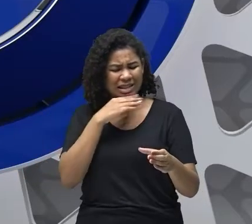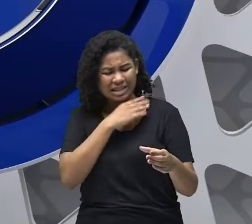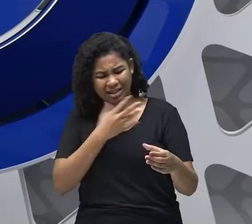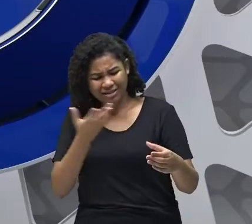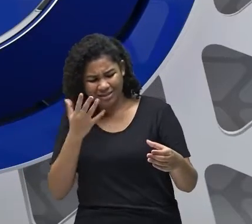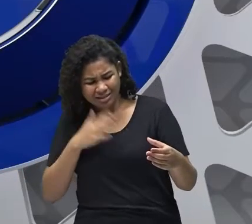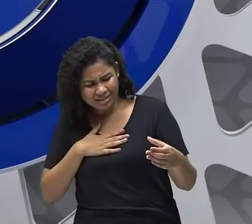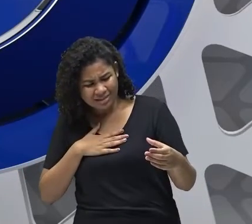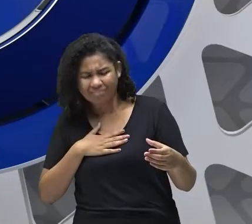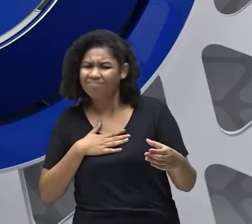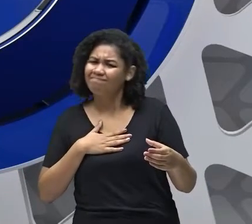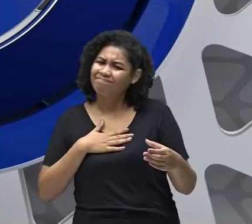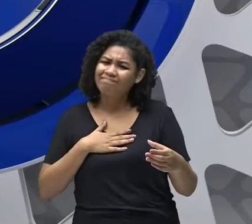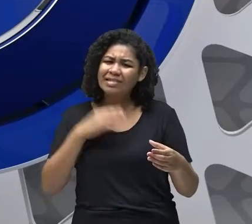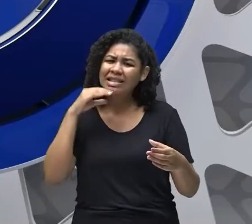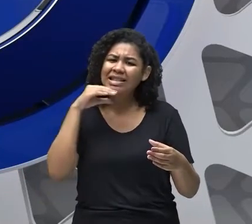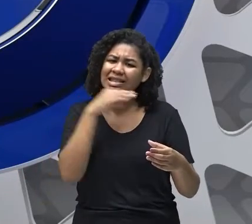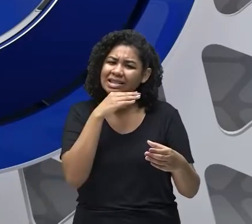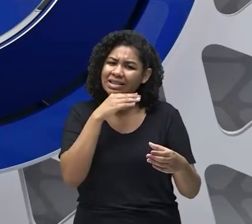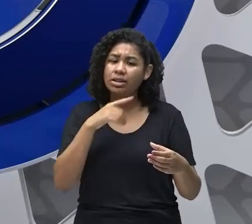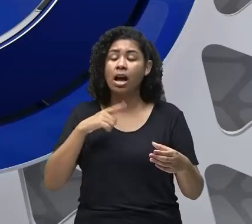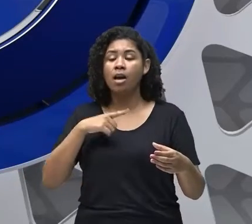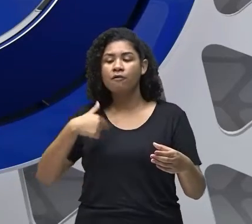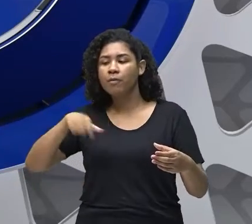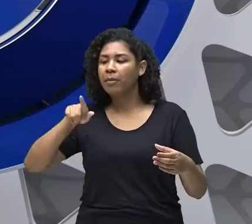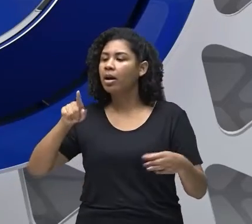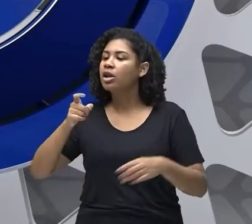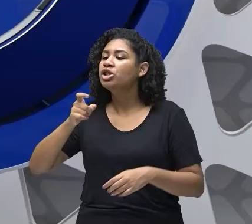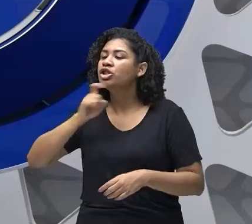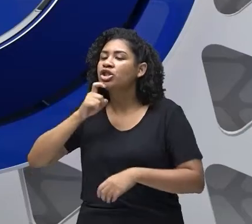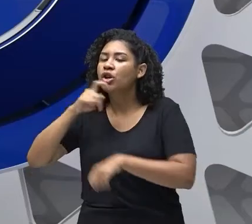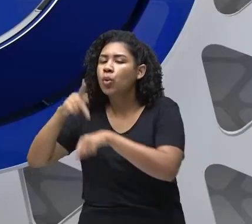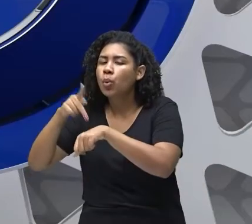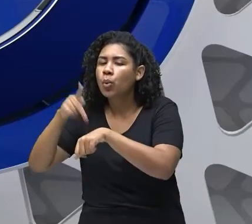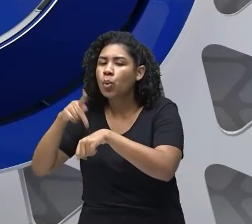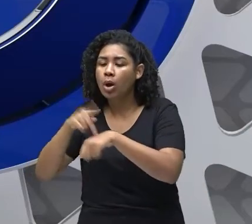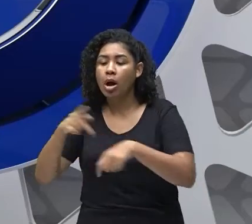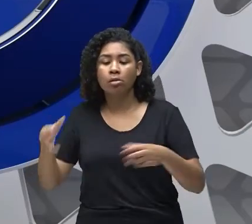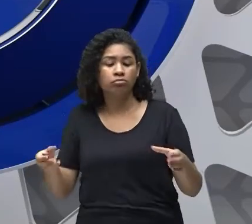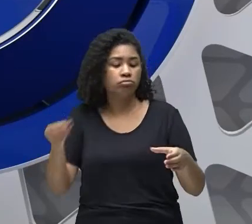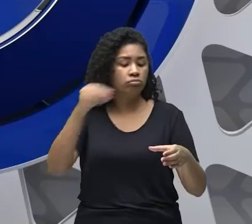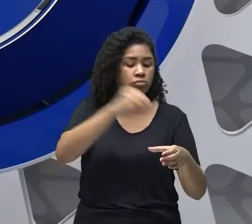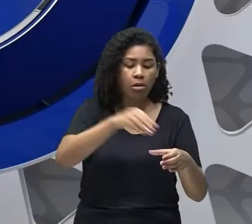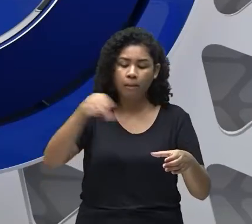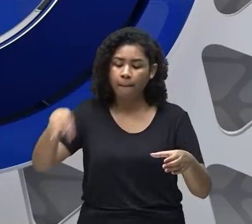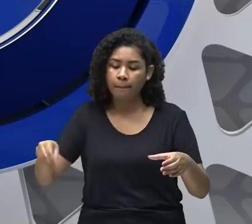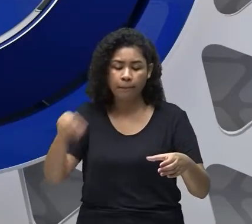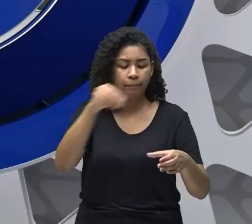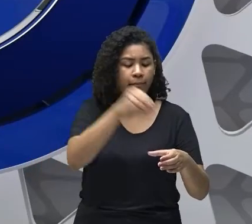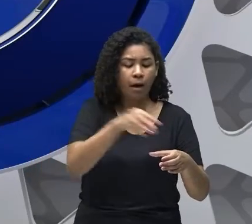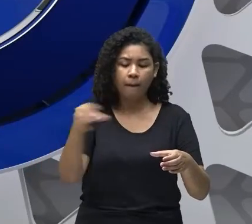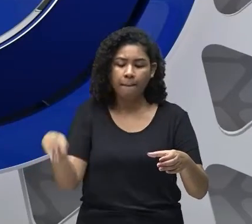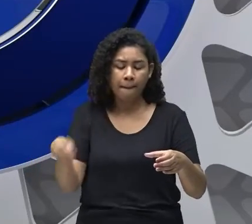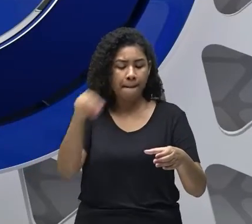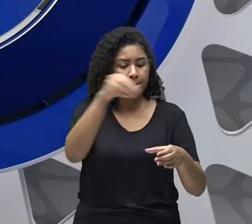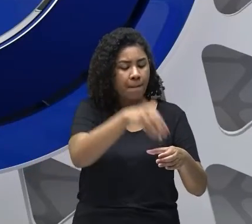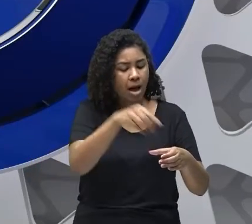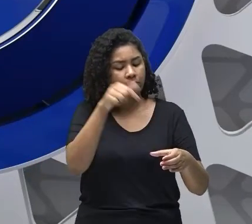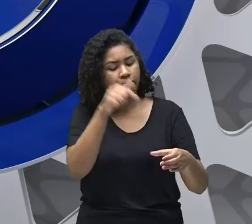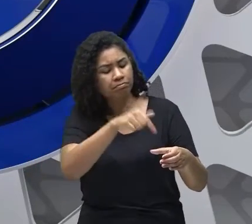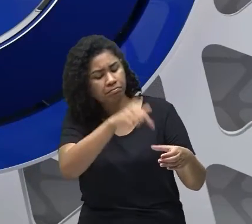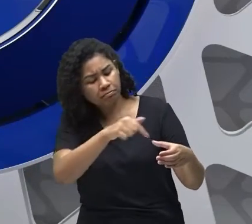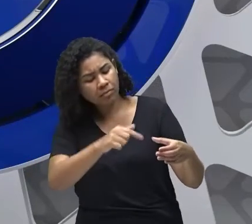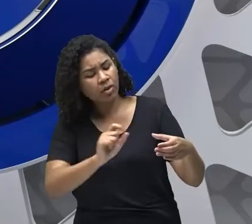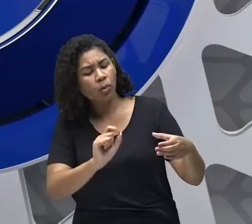temperatura maior e tenho gelo. O que acontece, né, com o gelo quando eu coloco lá dentro do meu copo com